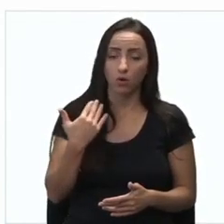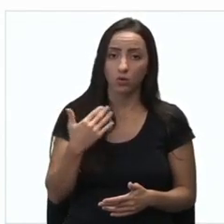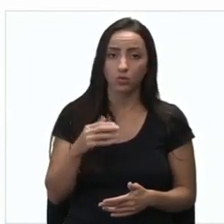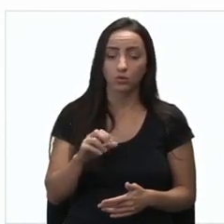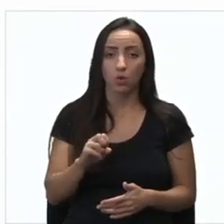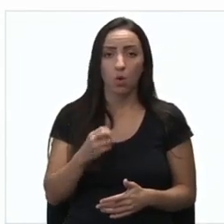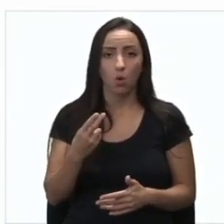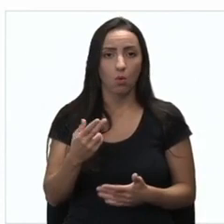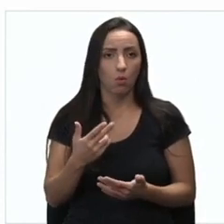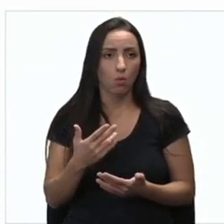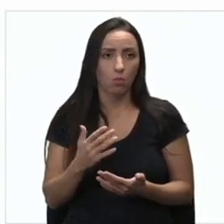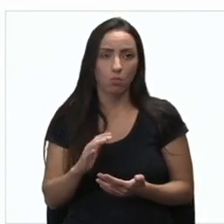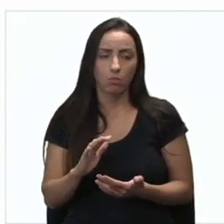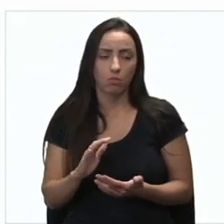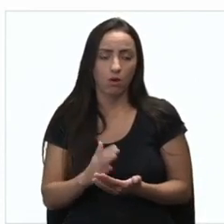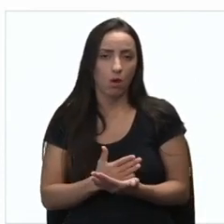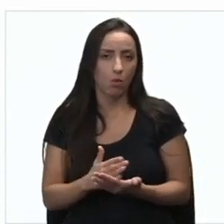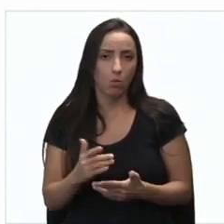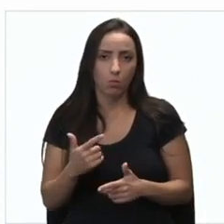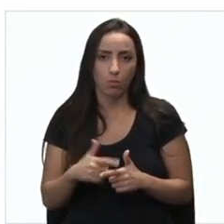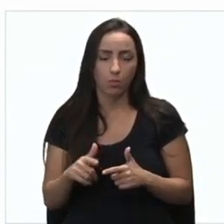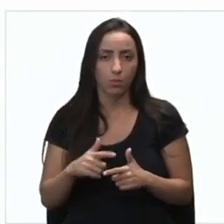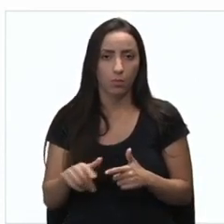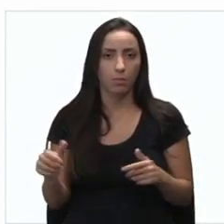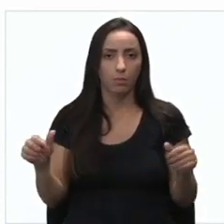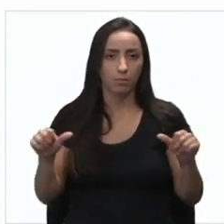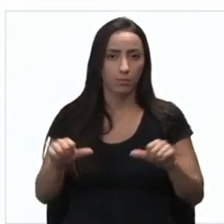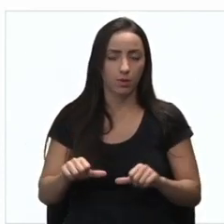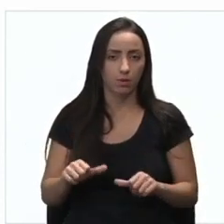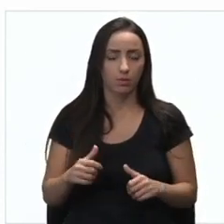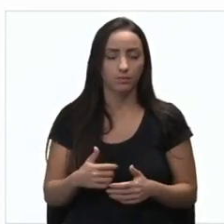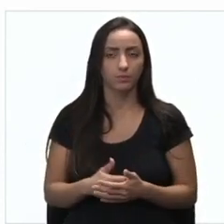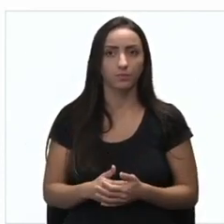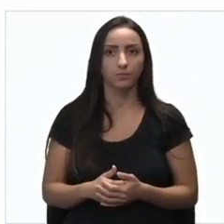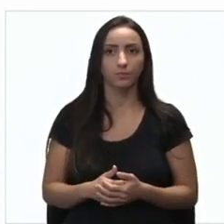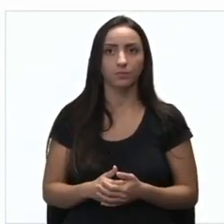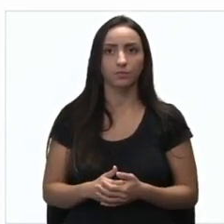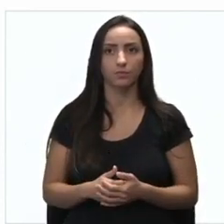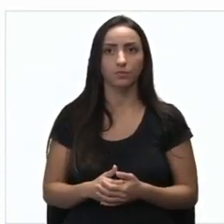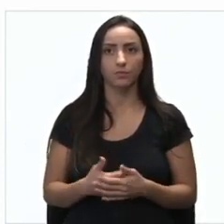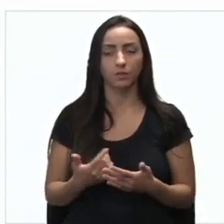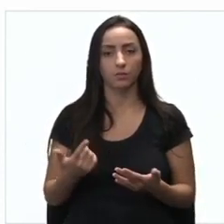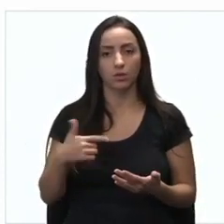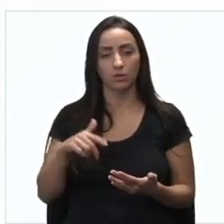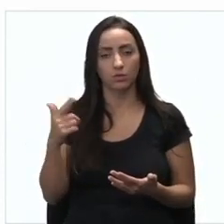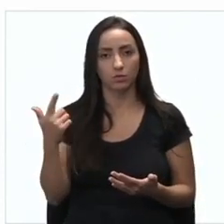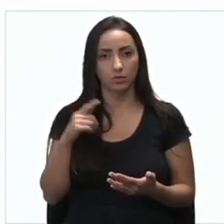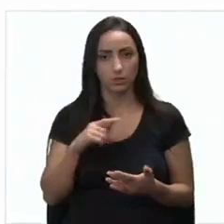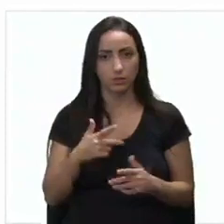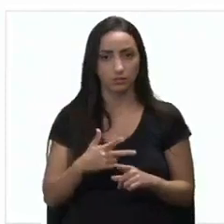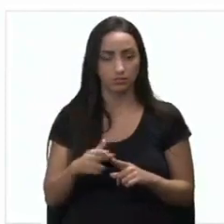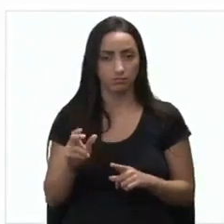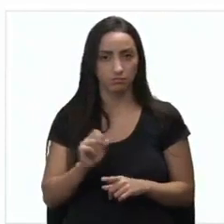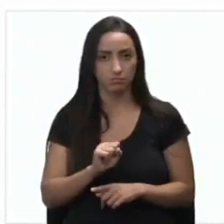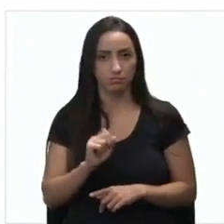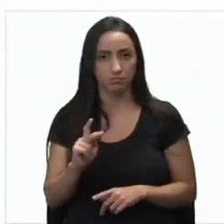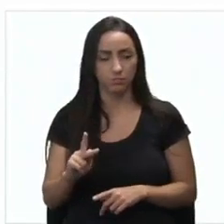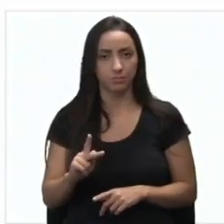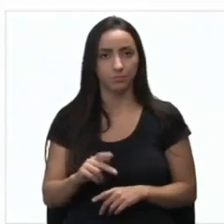redução permanente ou temporária da capacidade de trabalho. Então, para resolver essa situação,